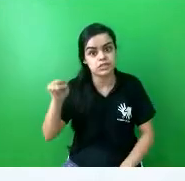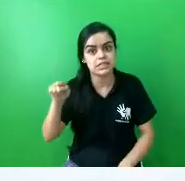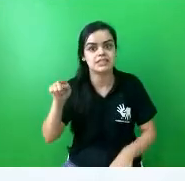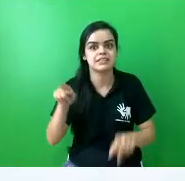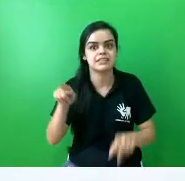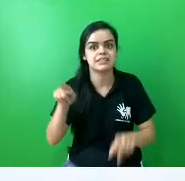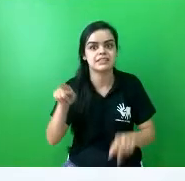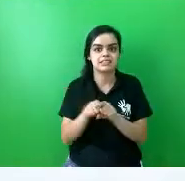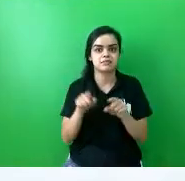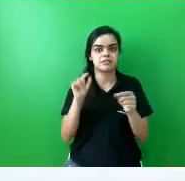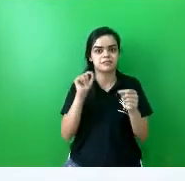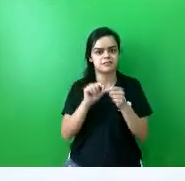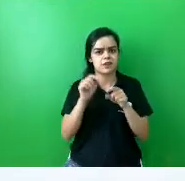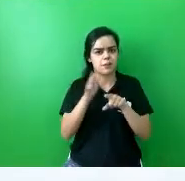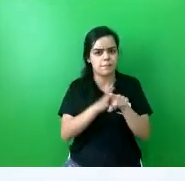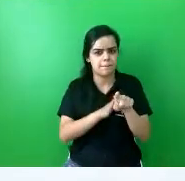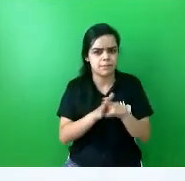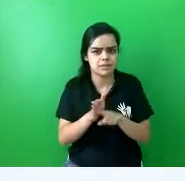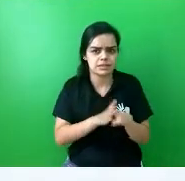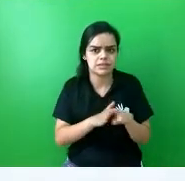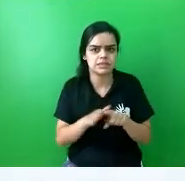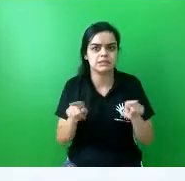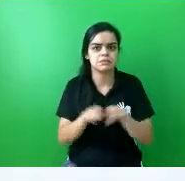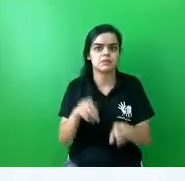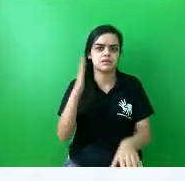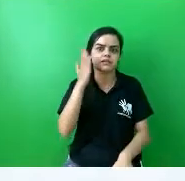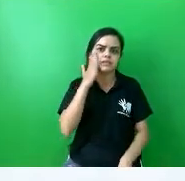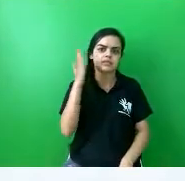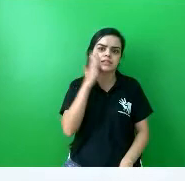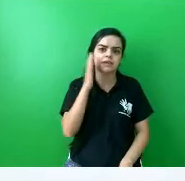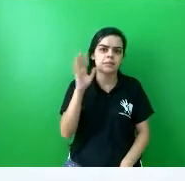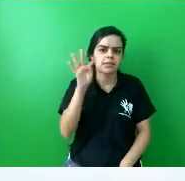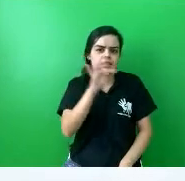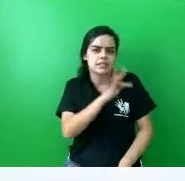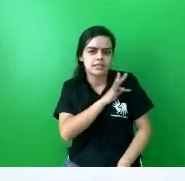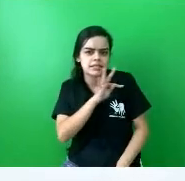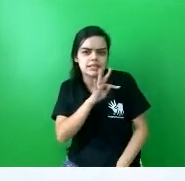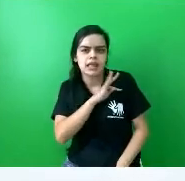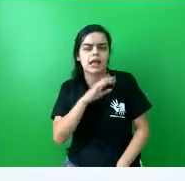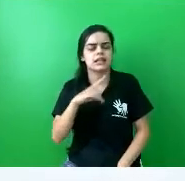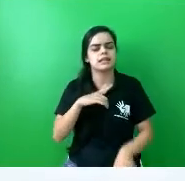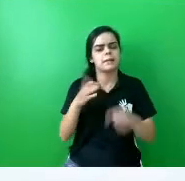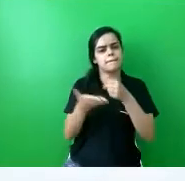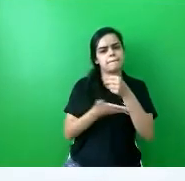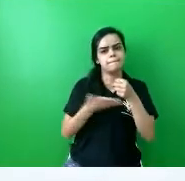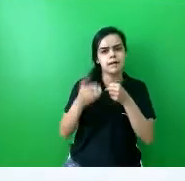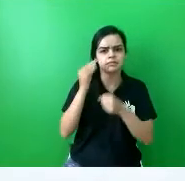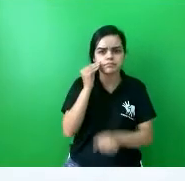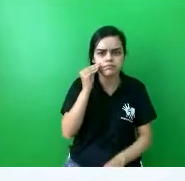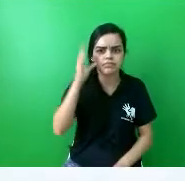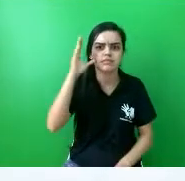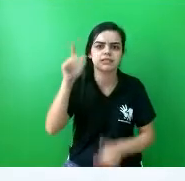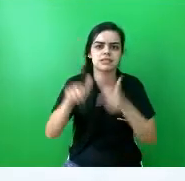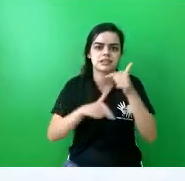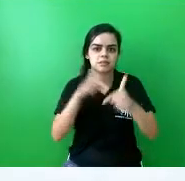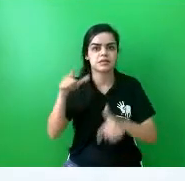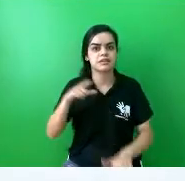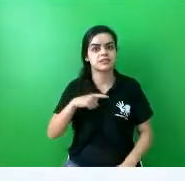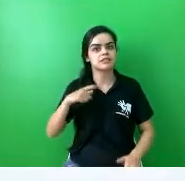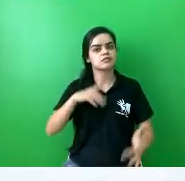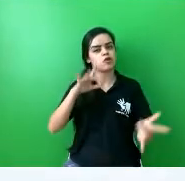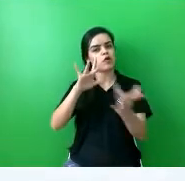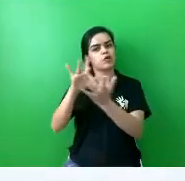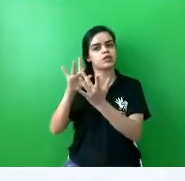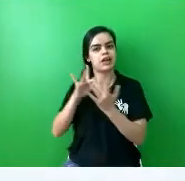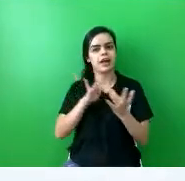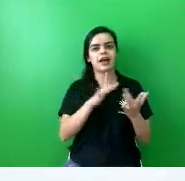que fizeram as pesquisas, que sabem os termos técnicos, que estão embasados, e para que os trabalhadores também vão se